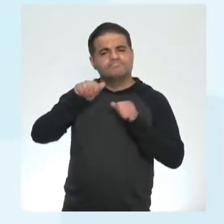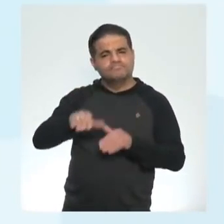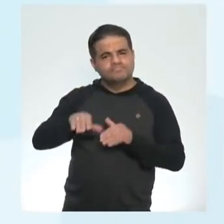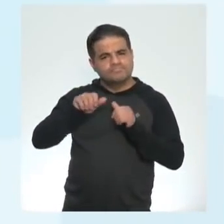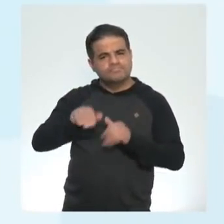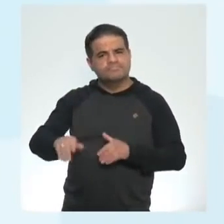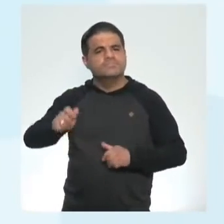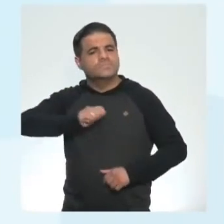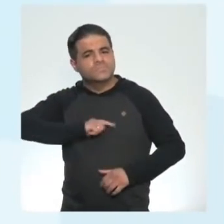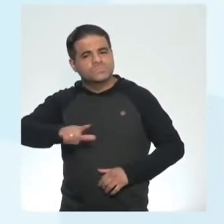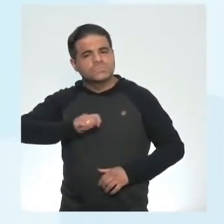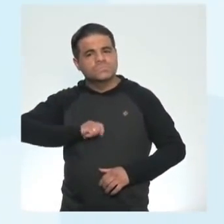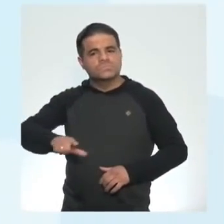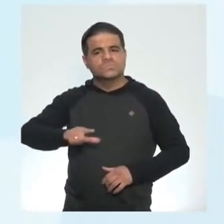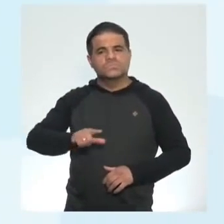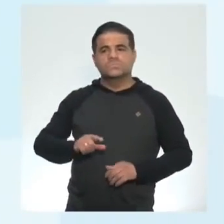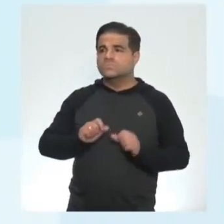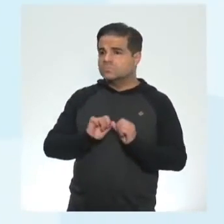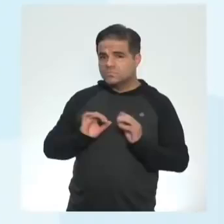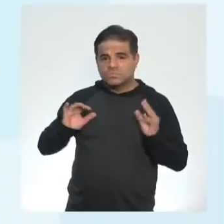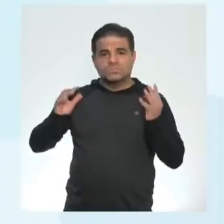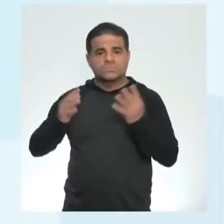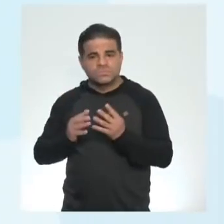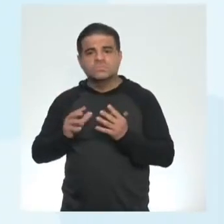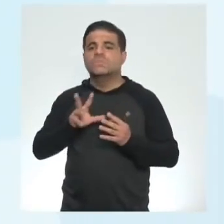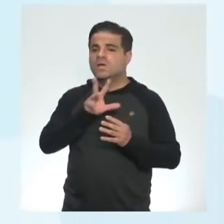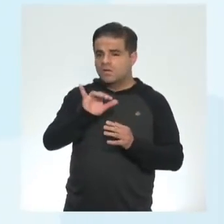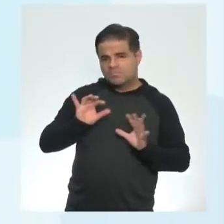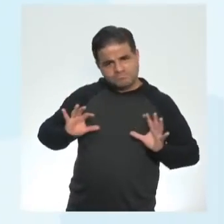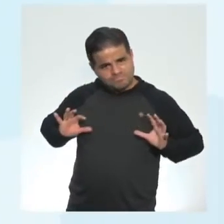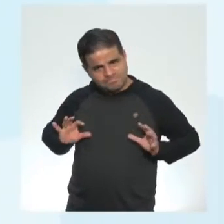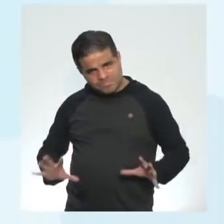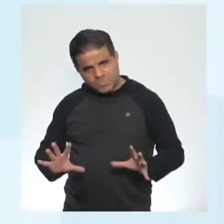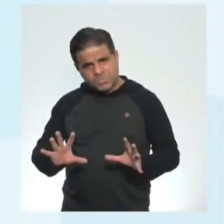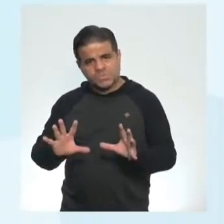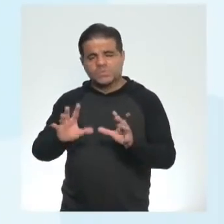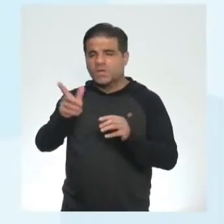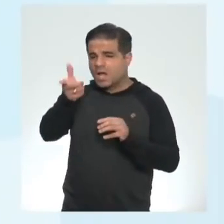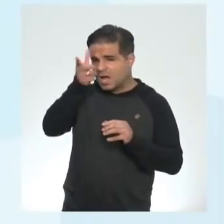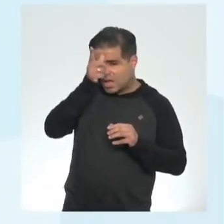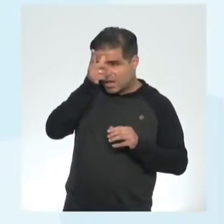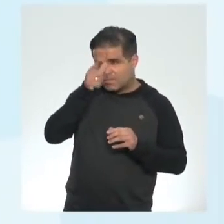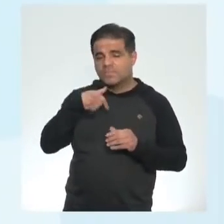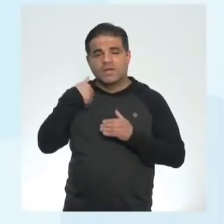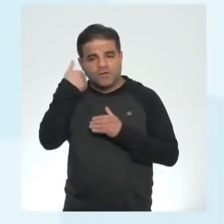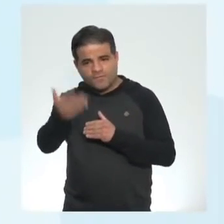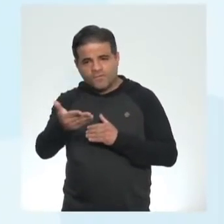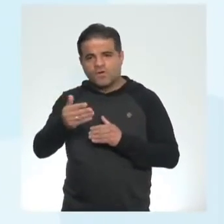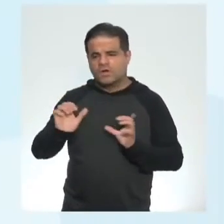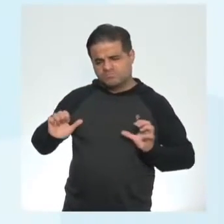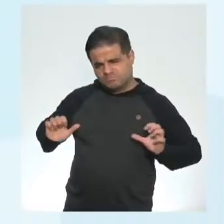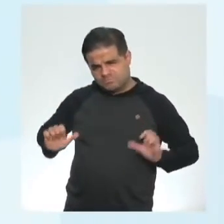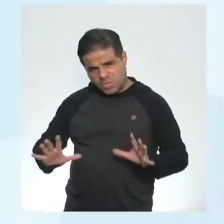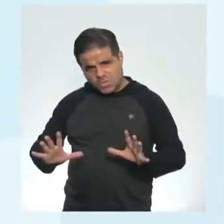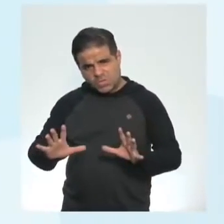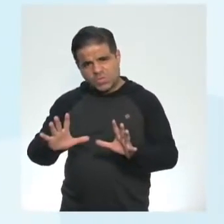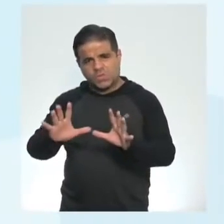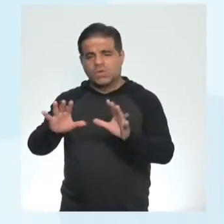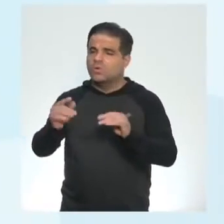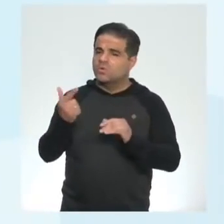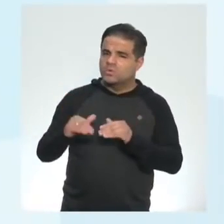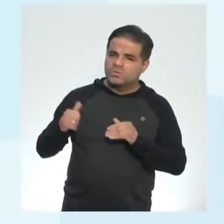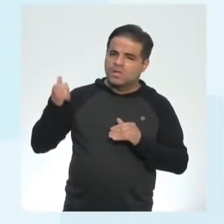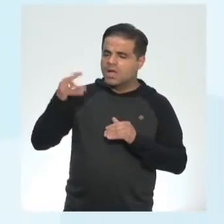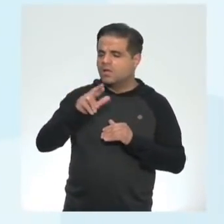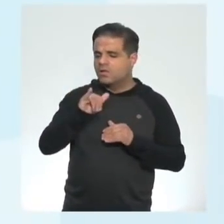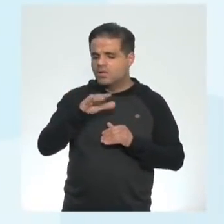azul, formando a linha de trincheira, que vai empurrando os alemães para fora, para o outro lado